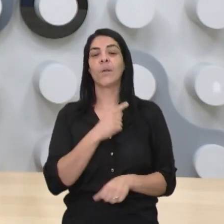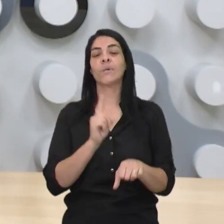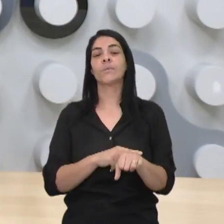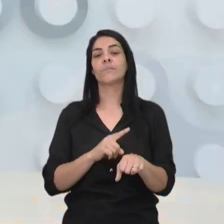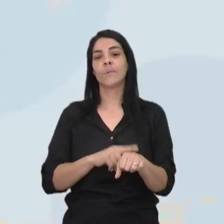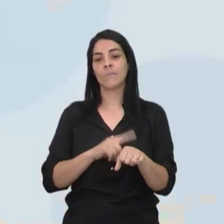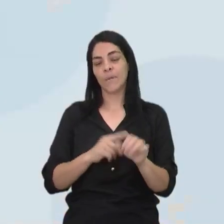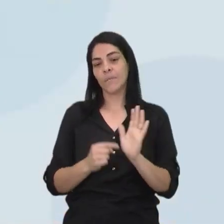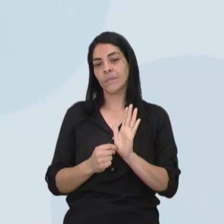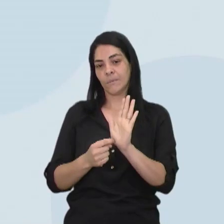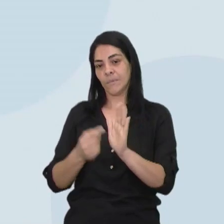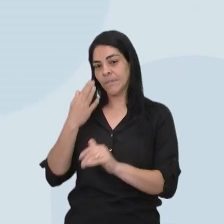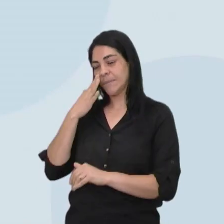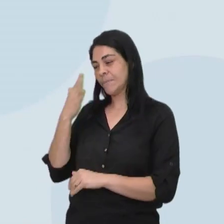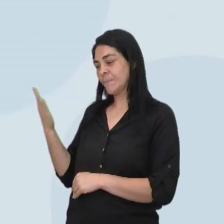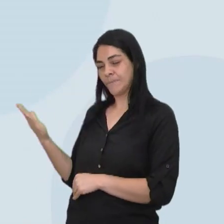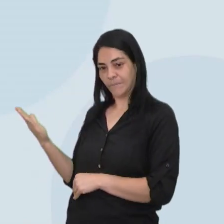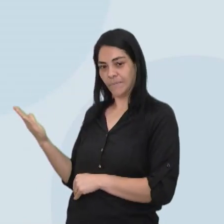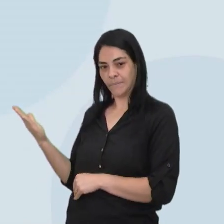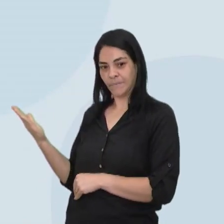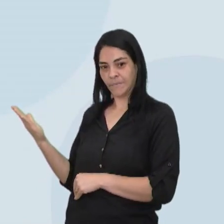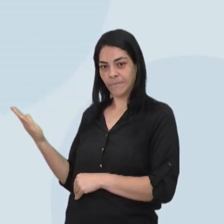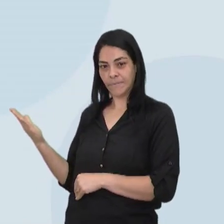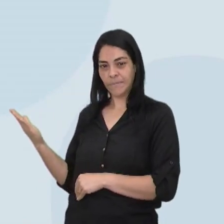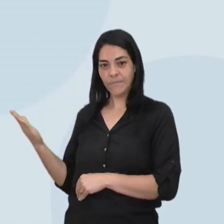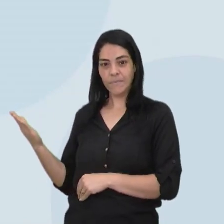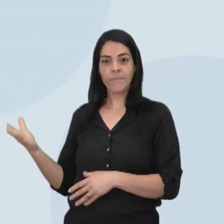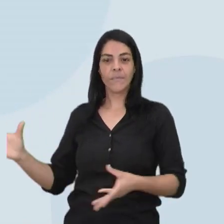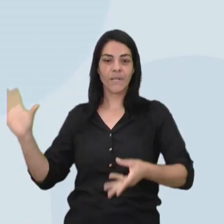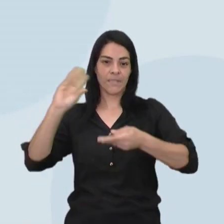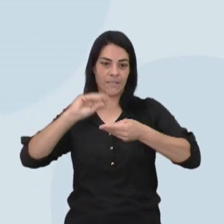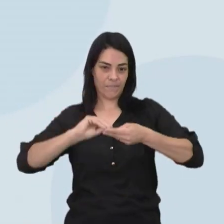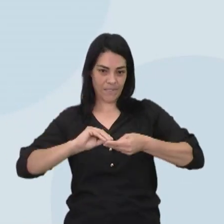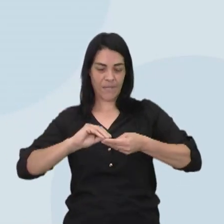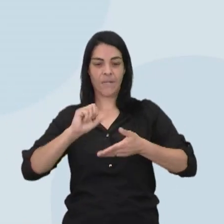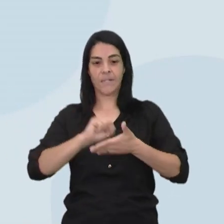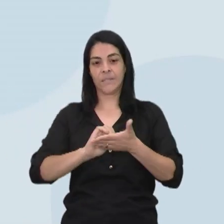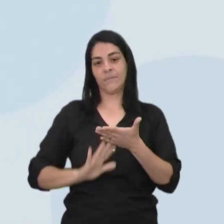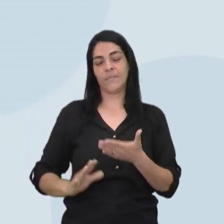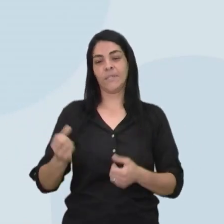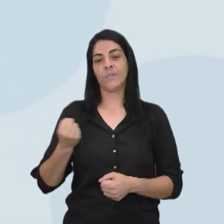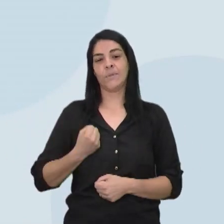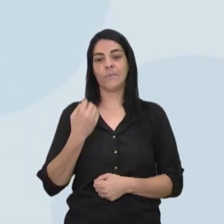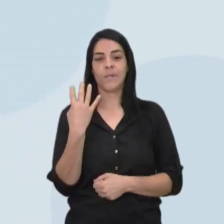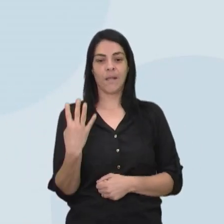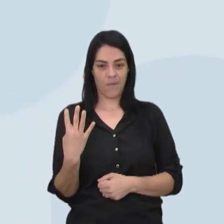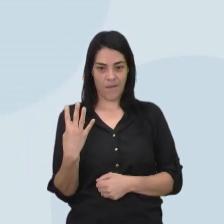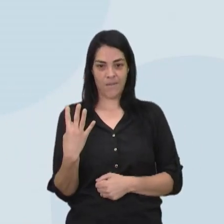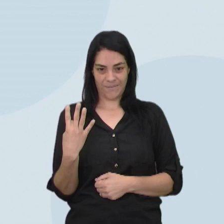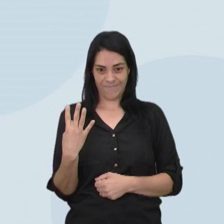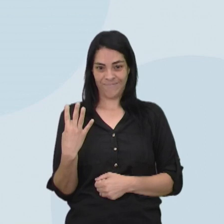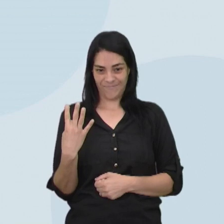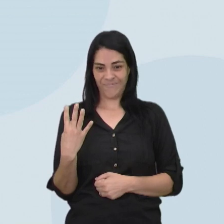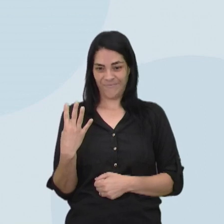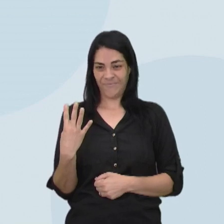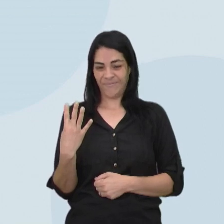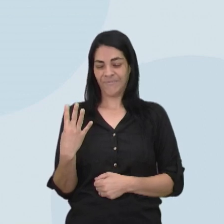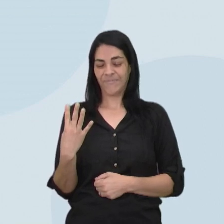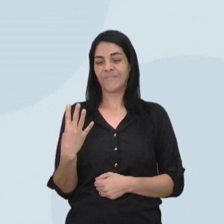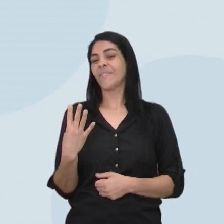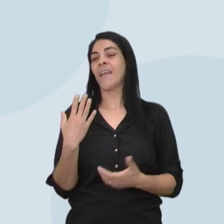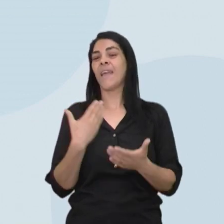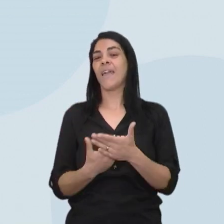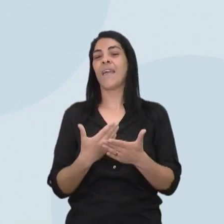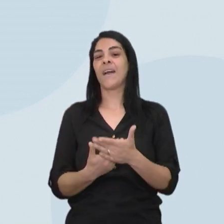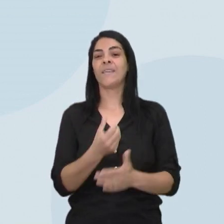aparecendo para vocês aí na tela, nós estamos na sistematização da atividade 4. Então, é a nossa aula 6 dessa